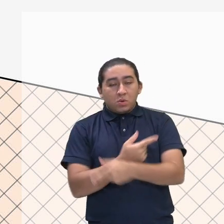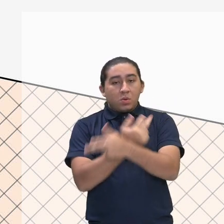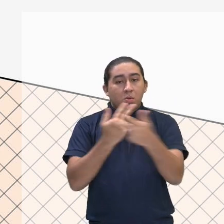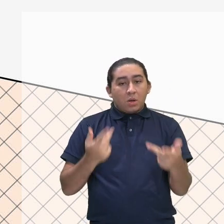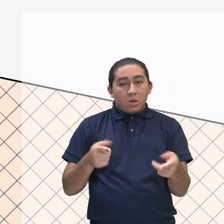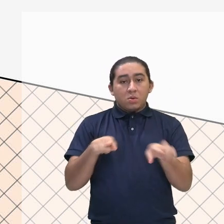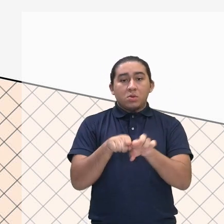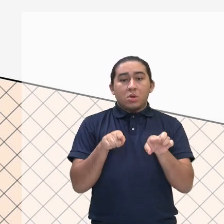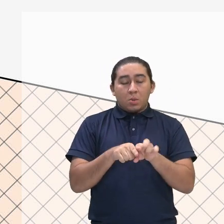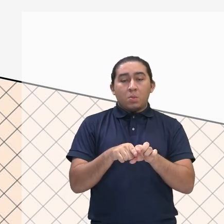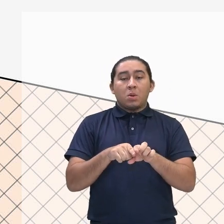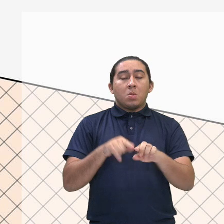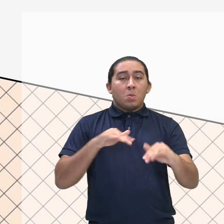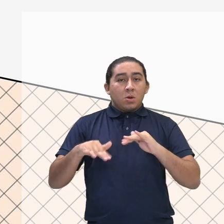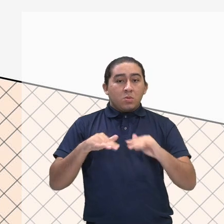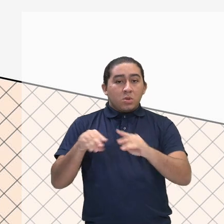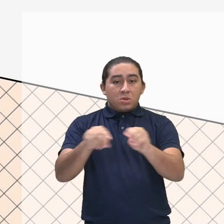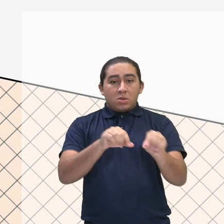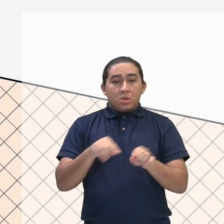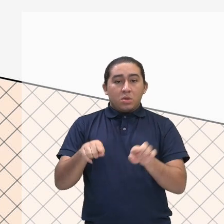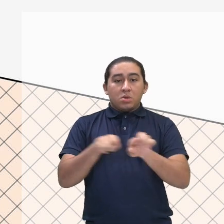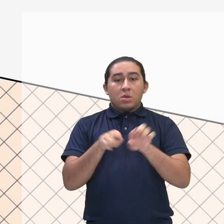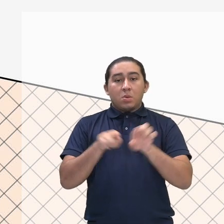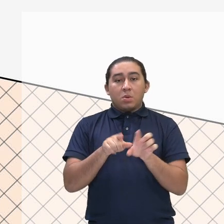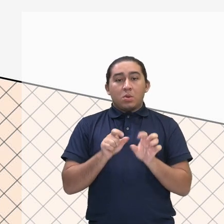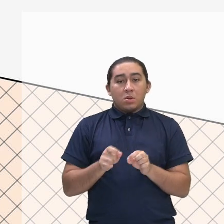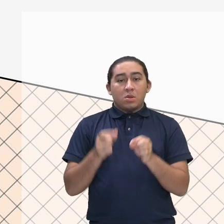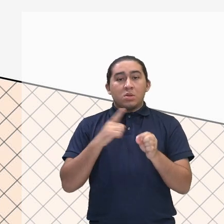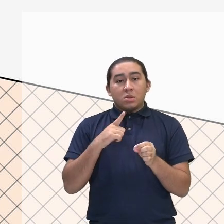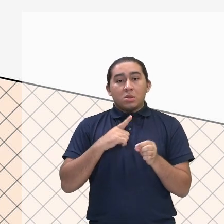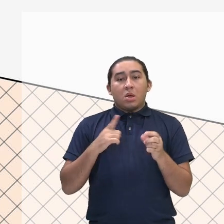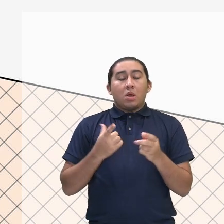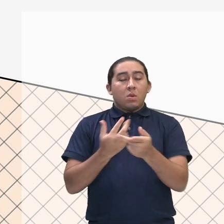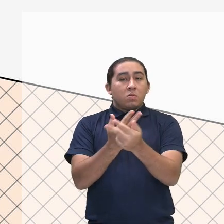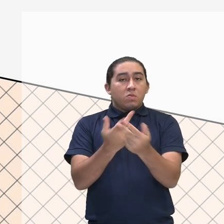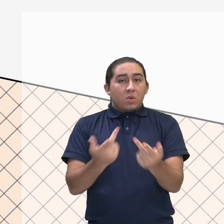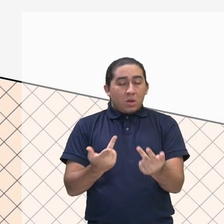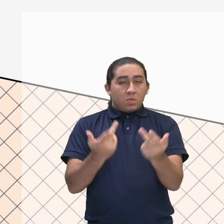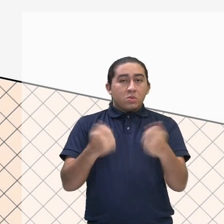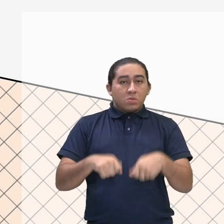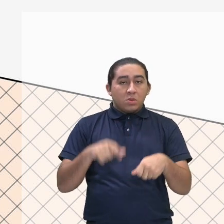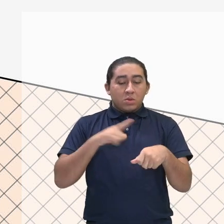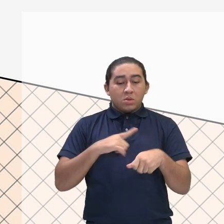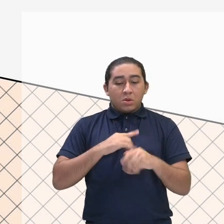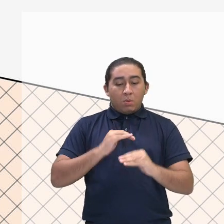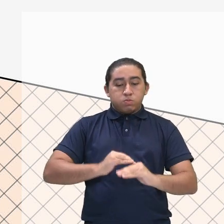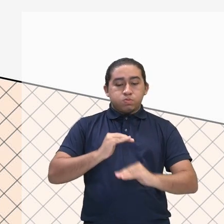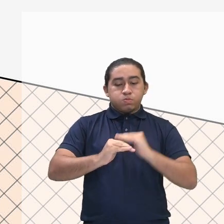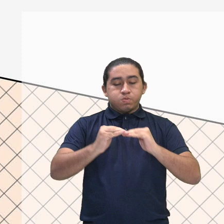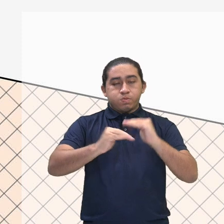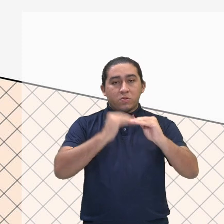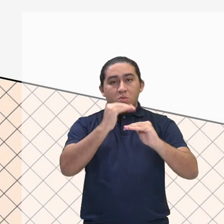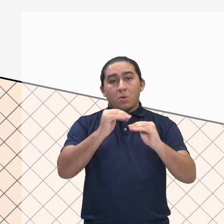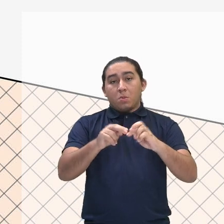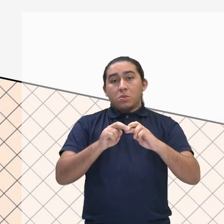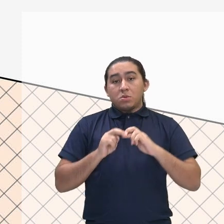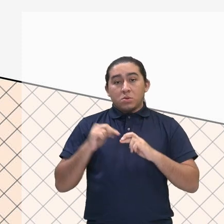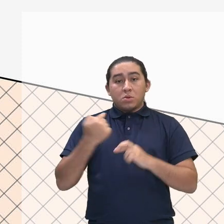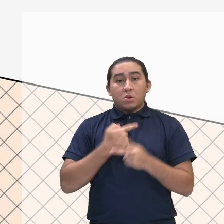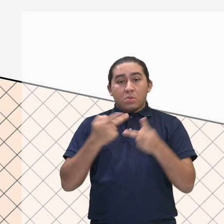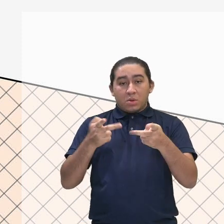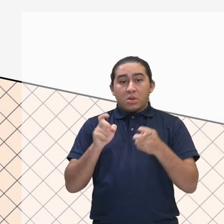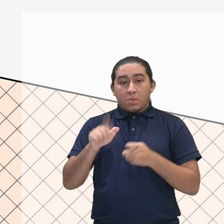acontecem também e a deposição, cimentação e compactação desses sedimentos, né? Por isso que a gente observa ali a bacia de